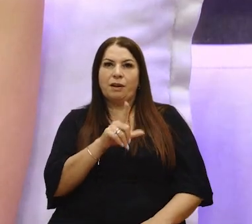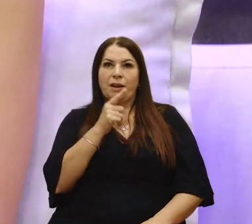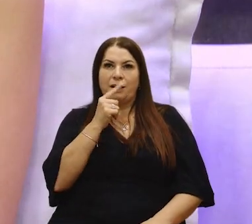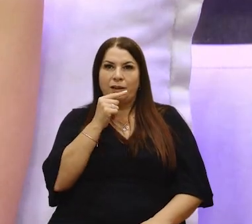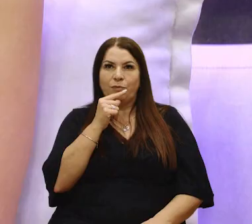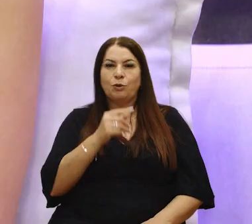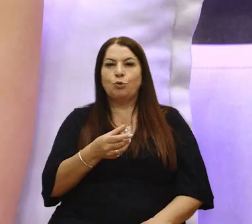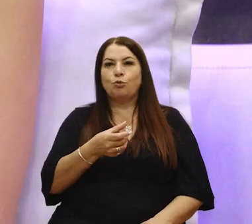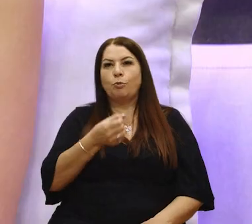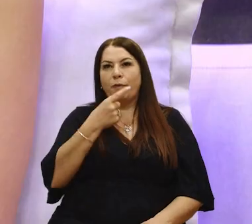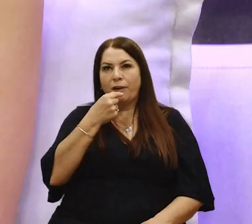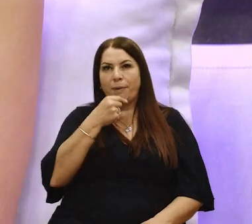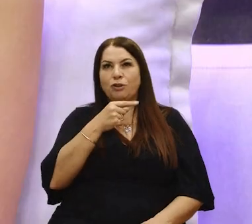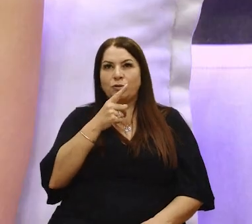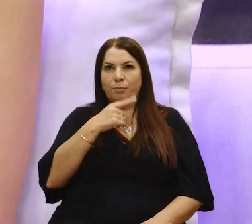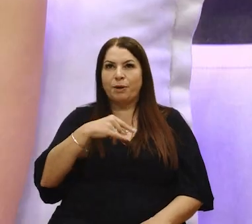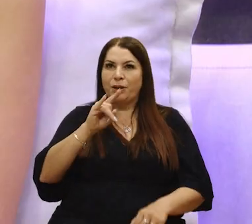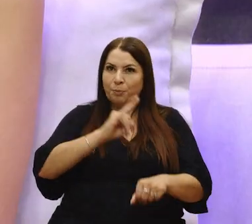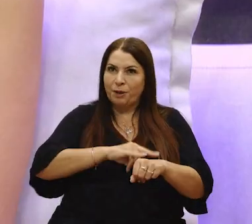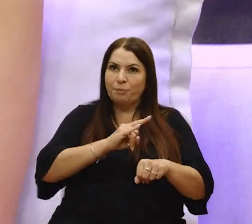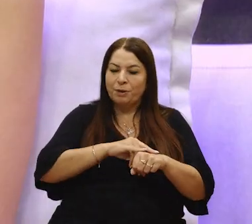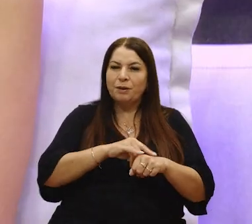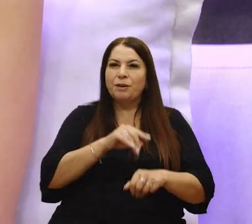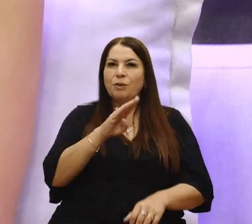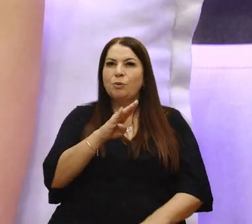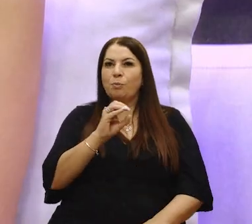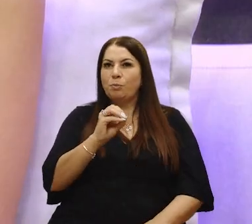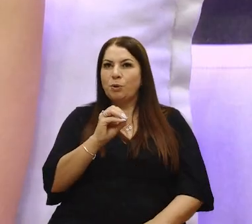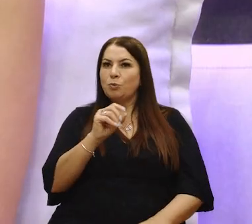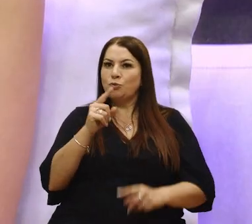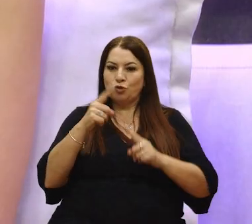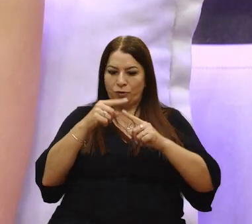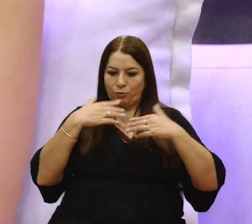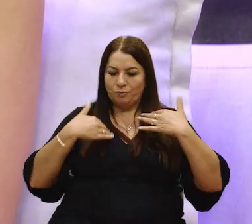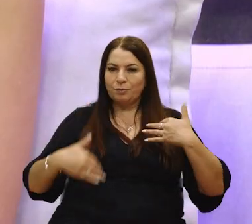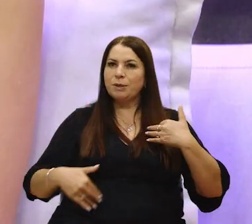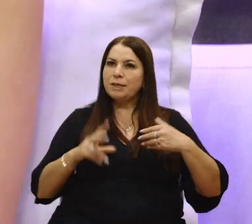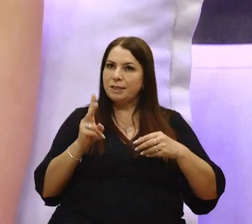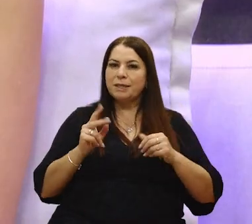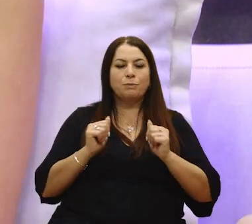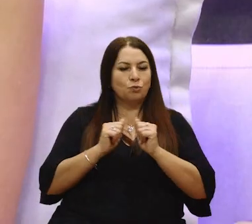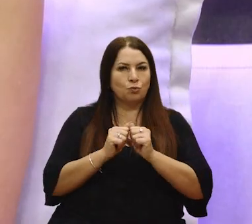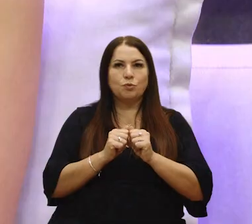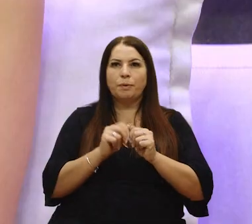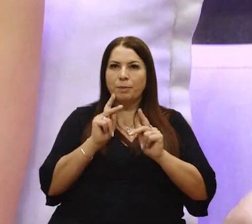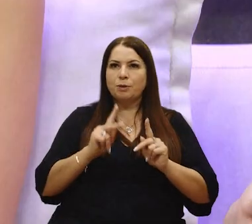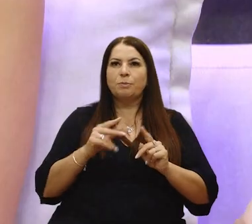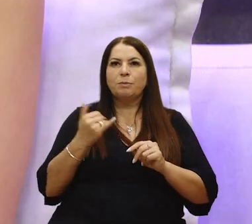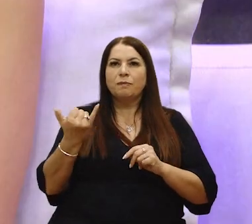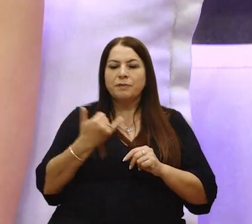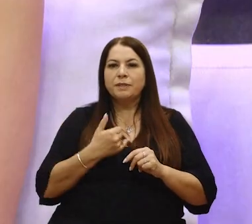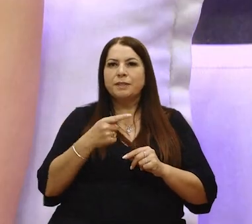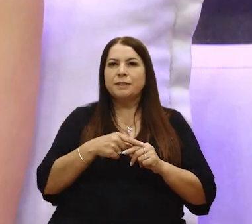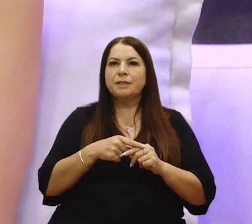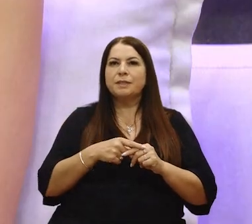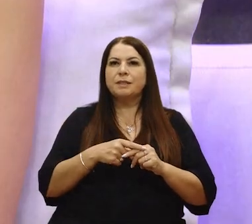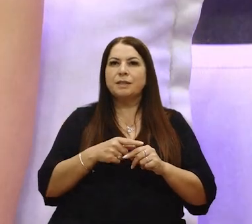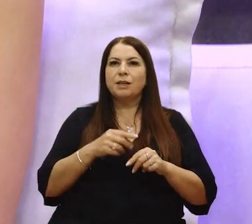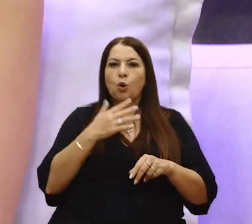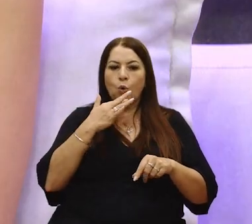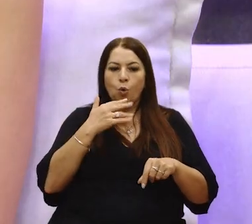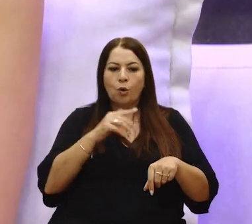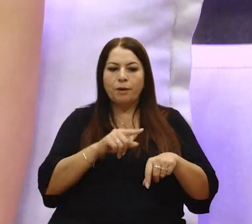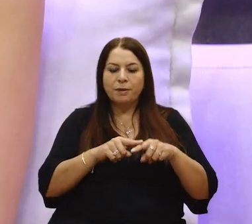de retenção de líquido, daí eu tomava diurético, ou era porque era o meu biotipo, mas sempre me acompanhou, né? O pessoal